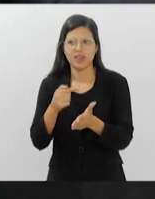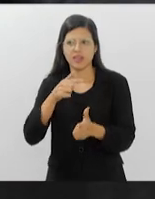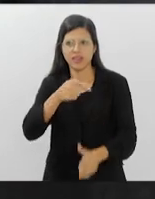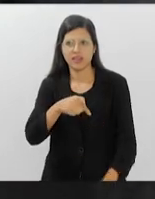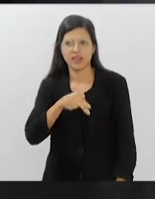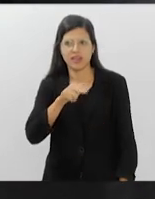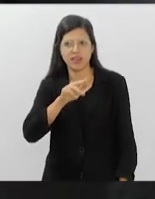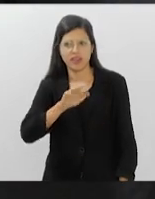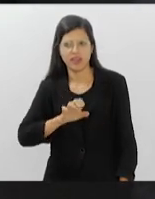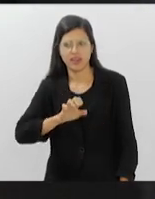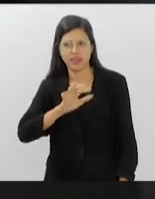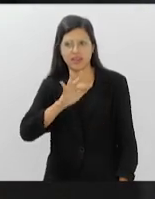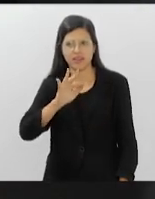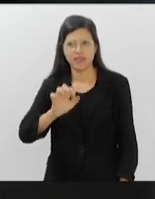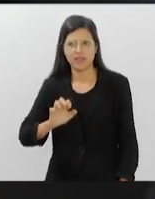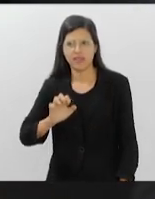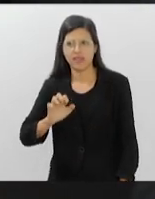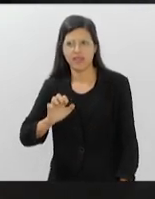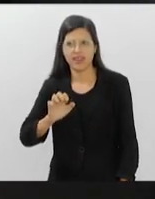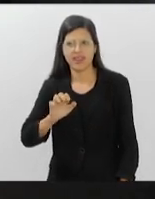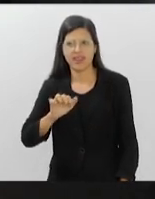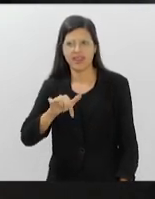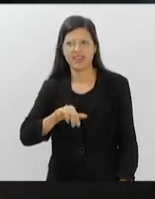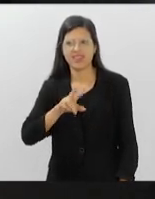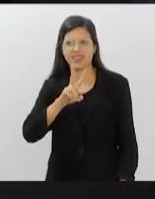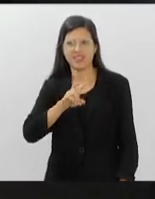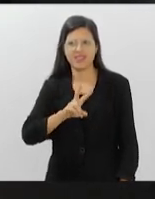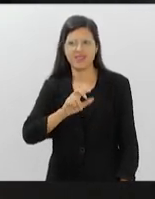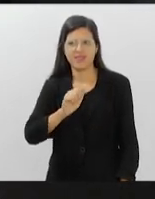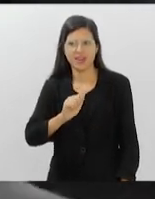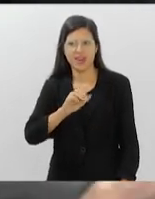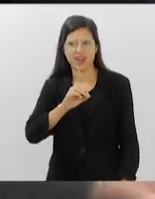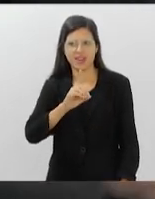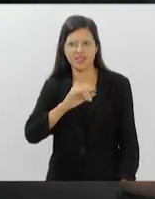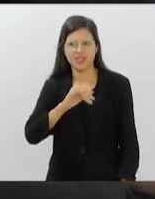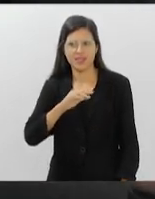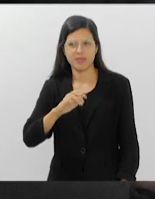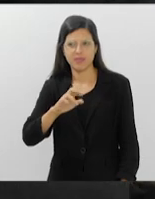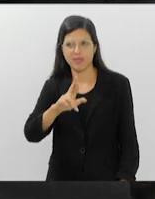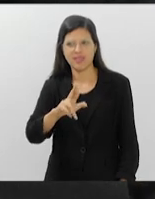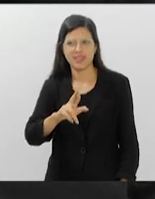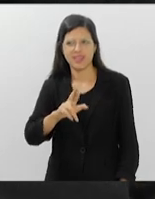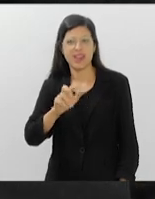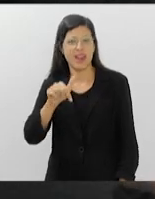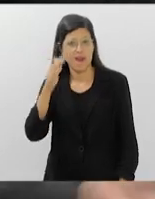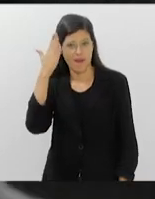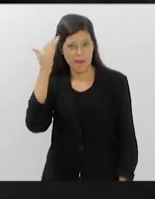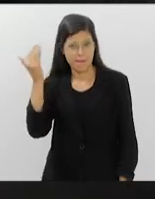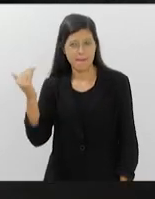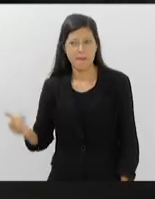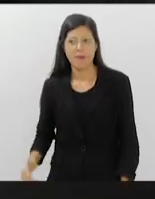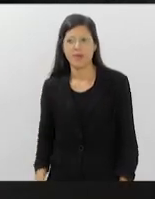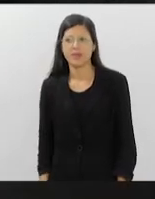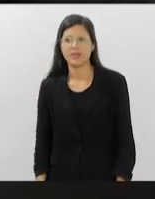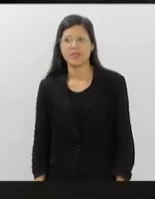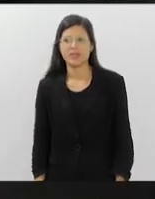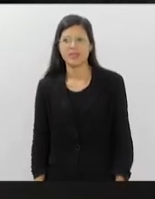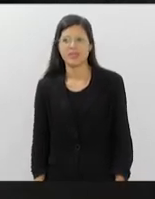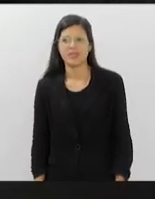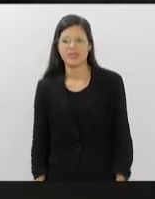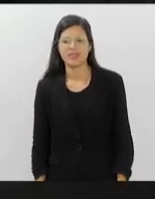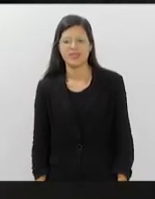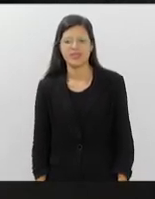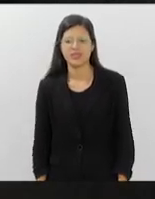Lenin. Aí eu tenho que ver, uma pergunta difícil. É o clássico? Com a fé. Certamente tem. É